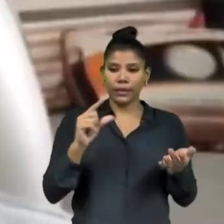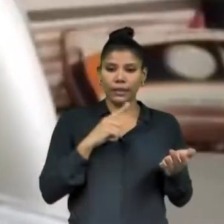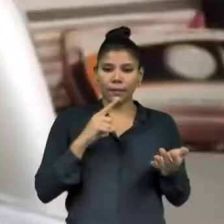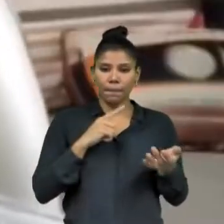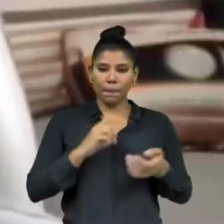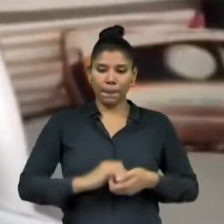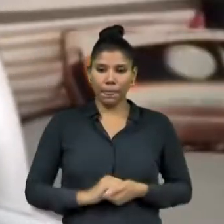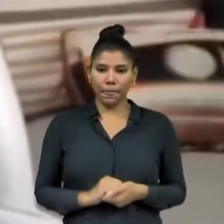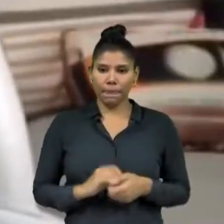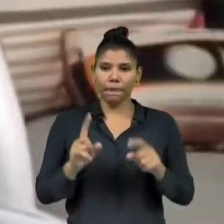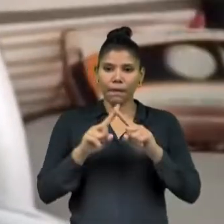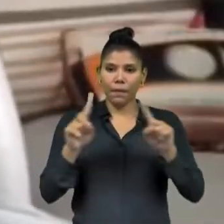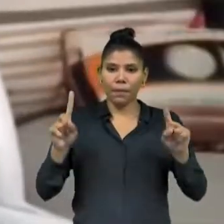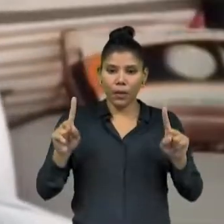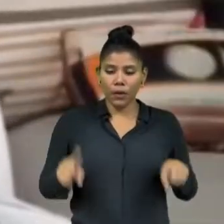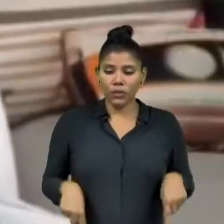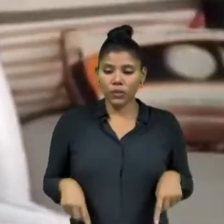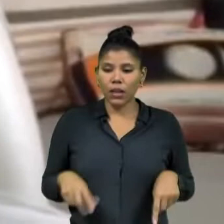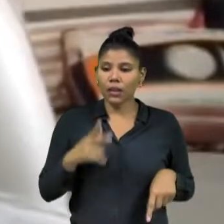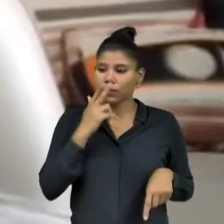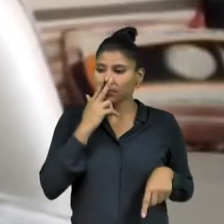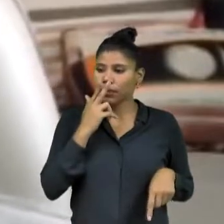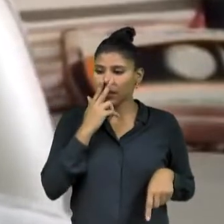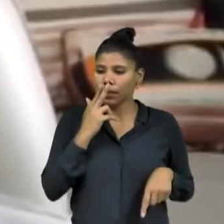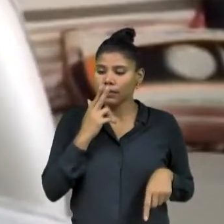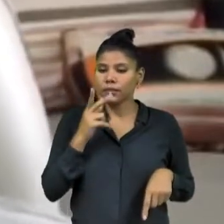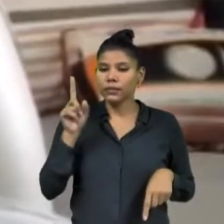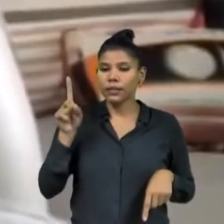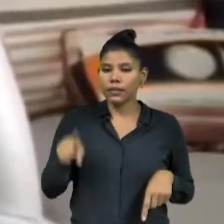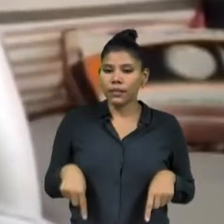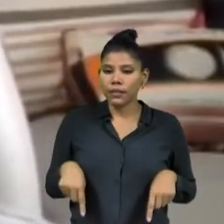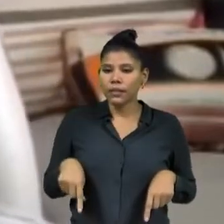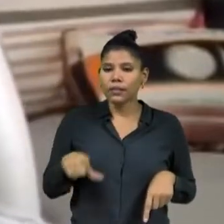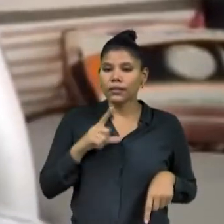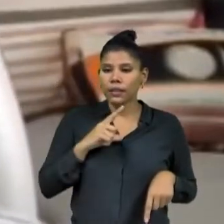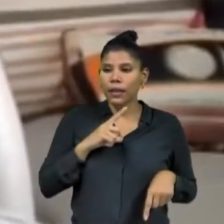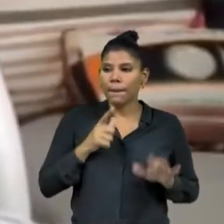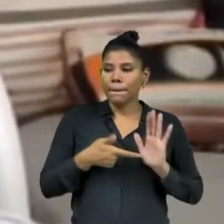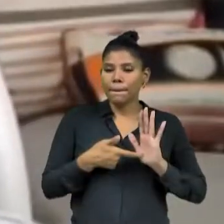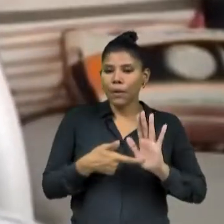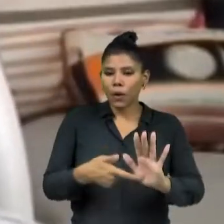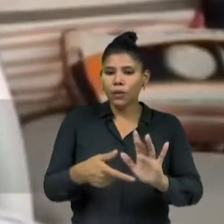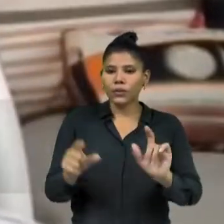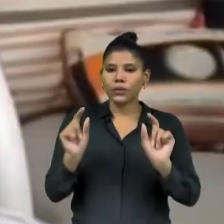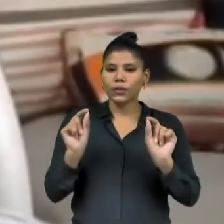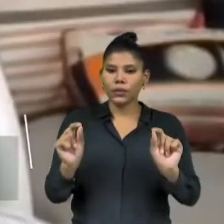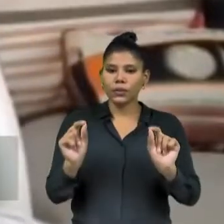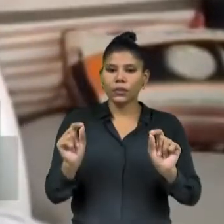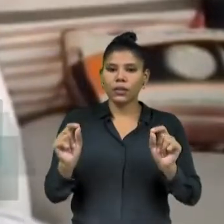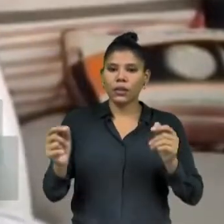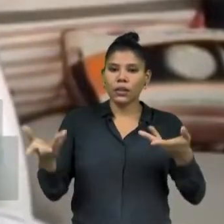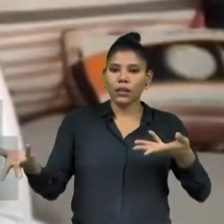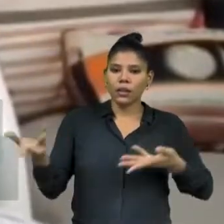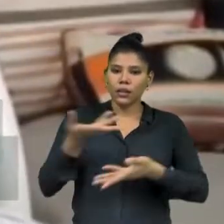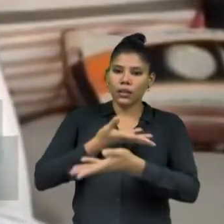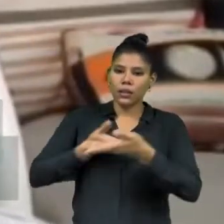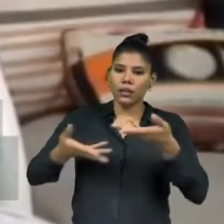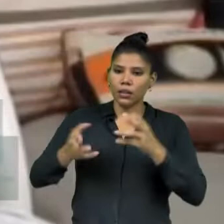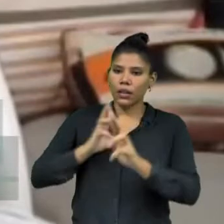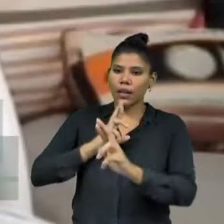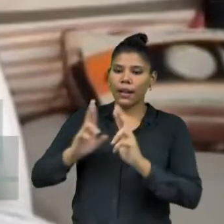projeto, ele de uma certa forma, vem demonstrando, né, uma correlação